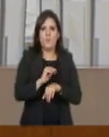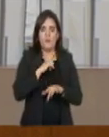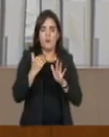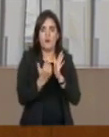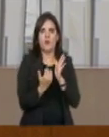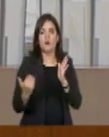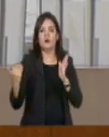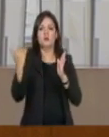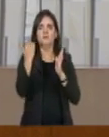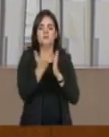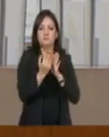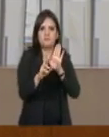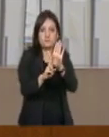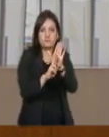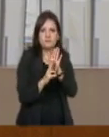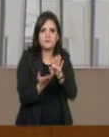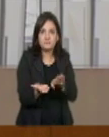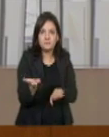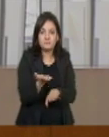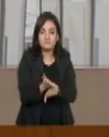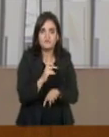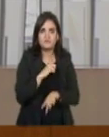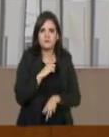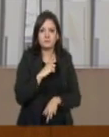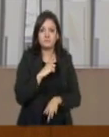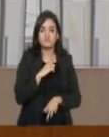de recursos providos,